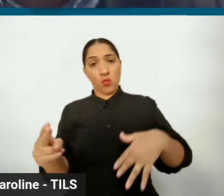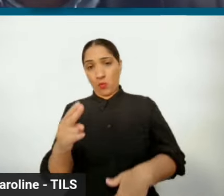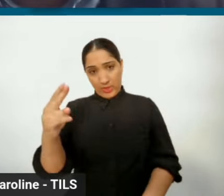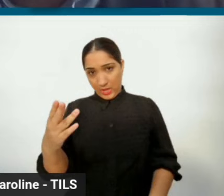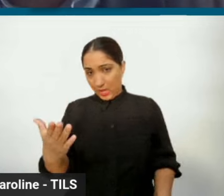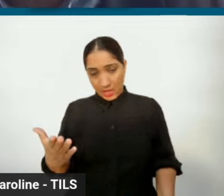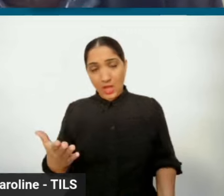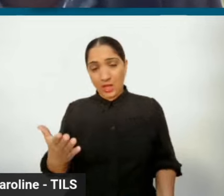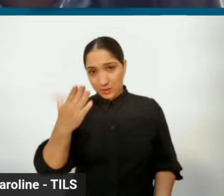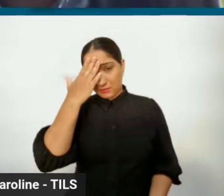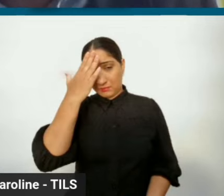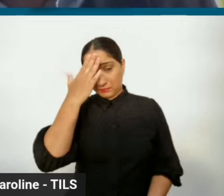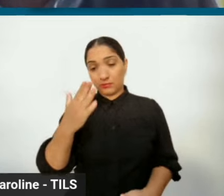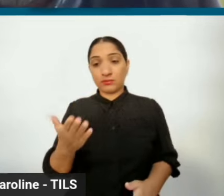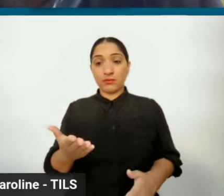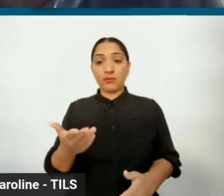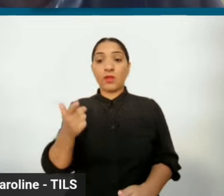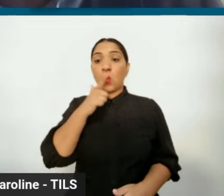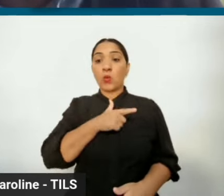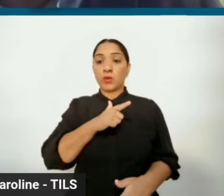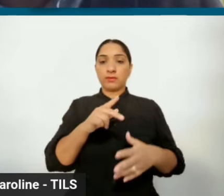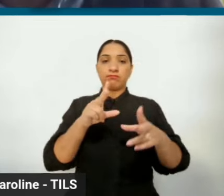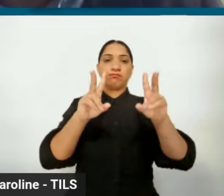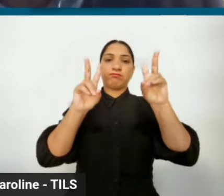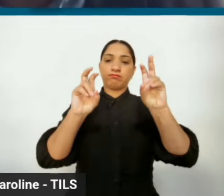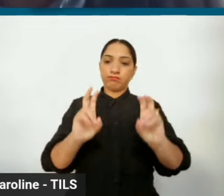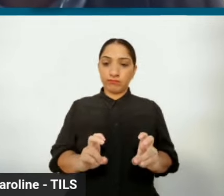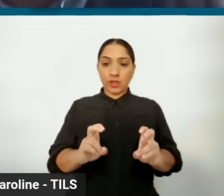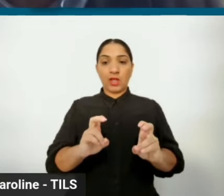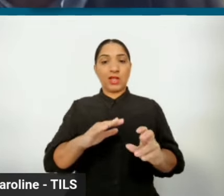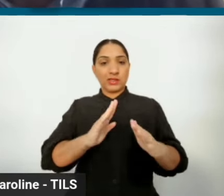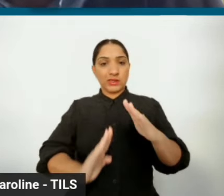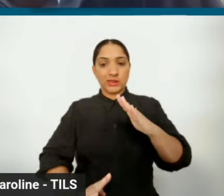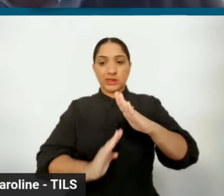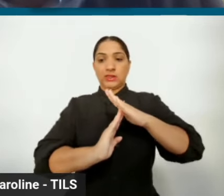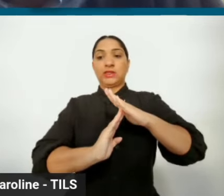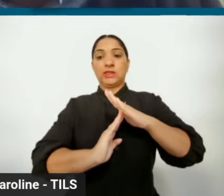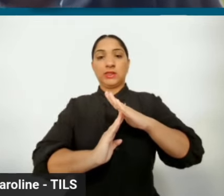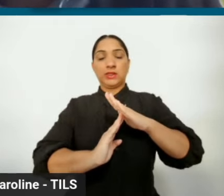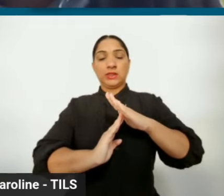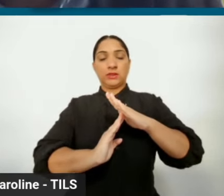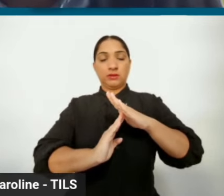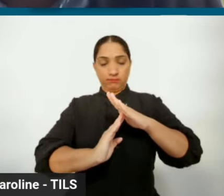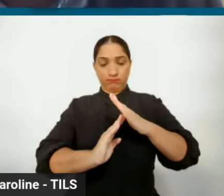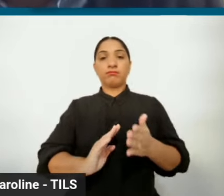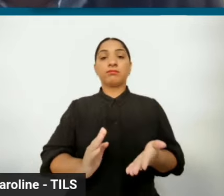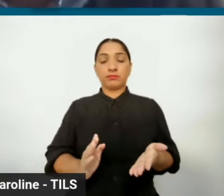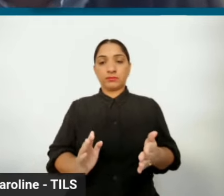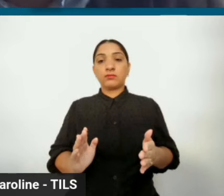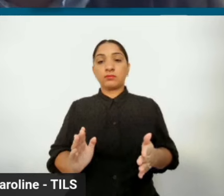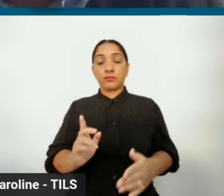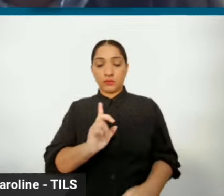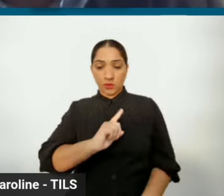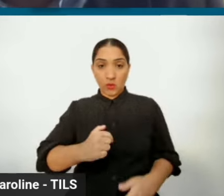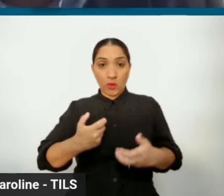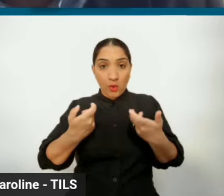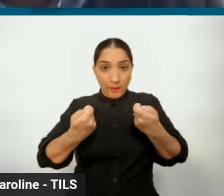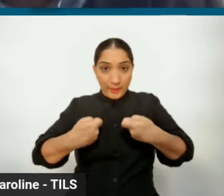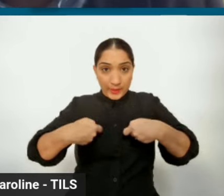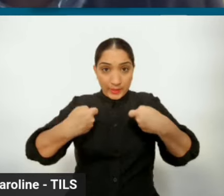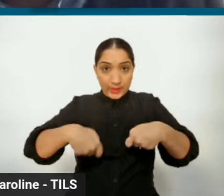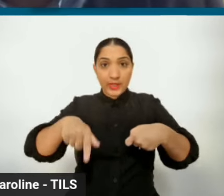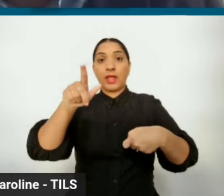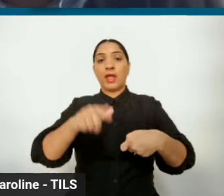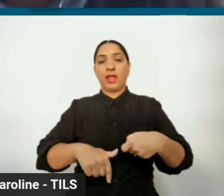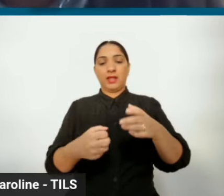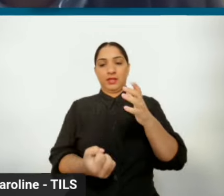enfim, considerados aí os seus impedimentos, né? Enfim, o que a gente precisa é criar as